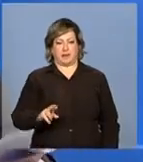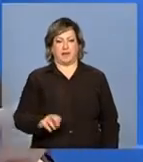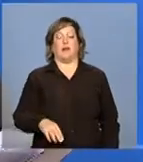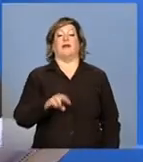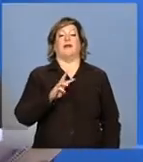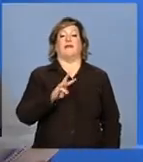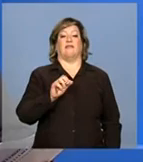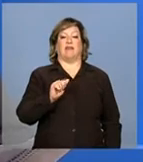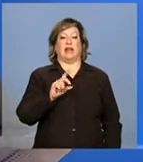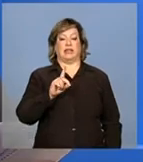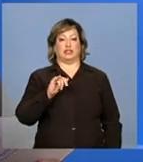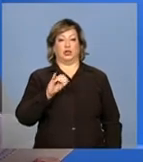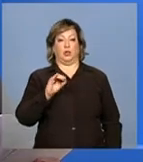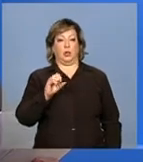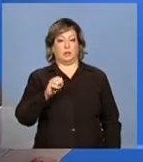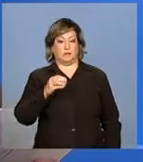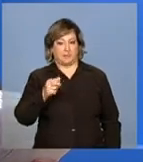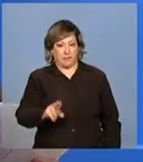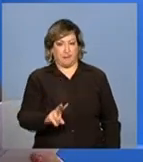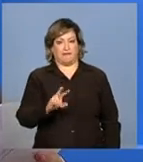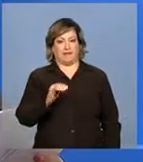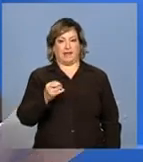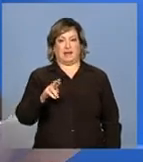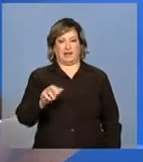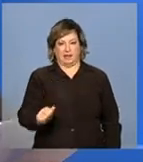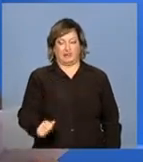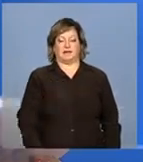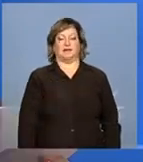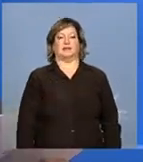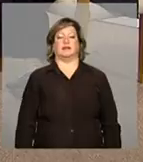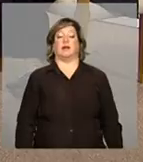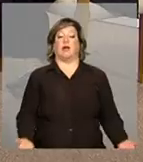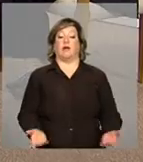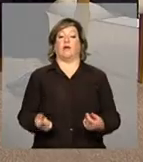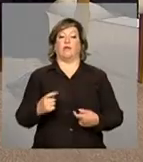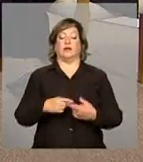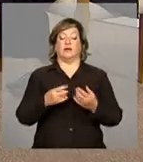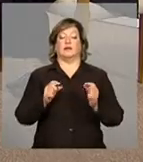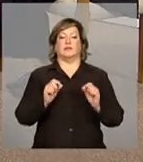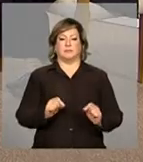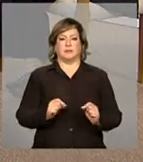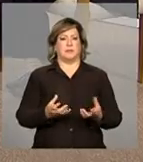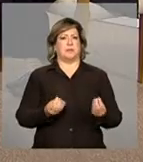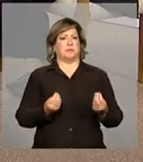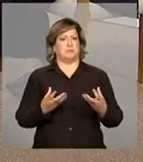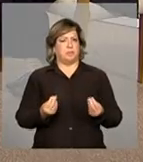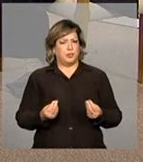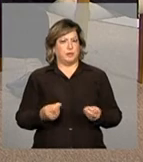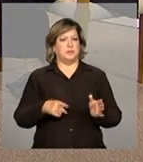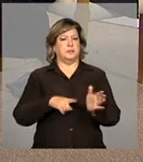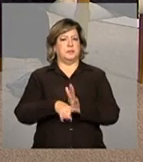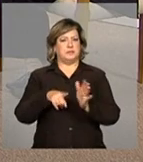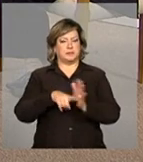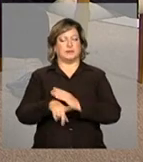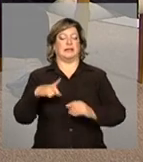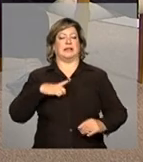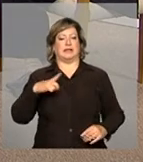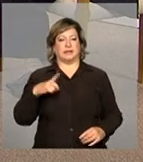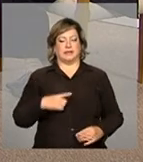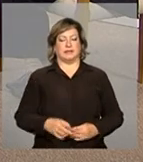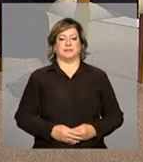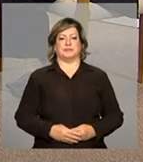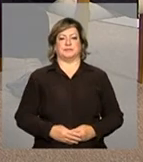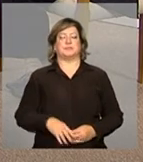Valdir os Marciele Vieira desculpa errado aqui no nosso TP Mas vamos voltar lá um montão de perguntas vamos lá